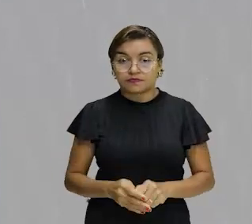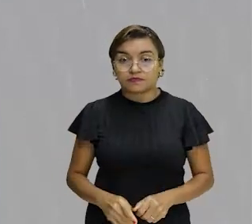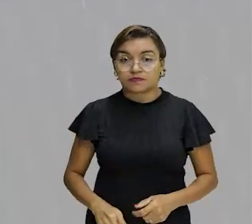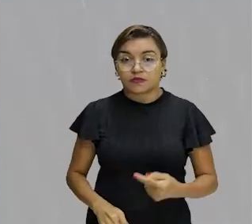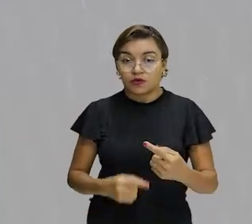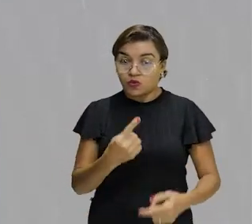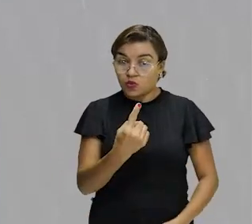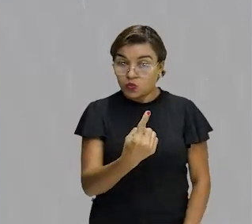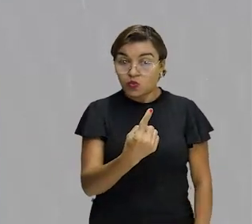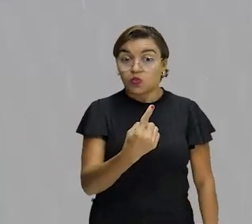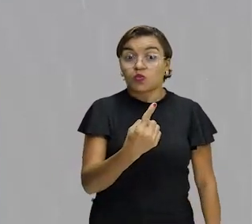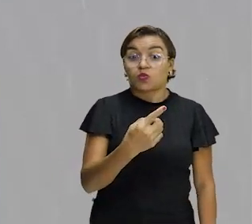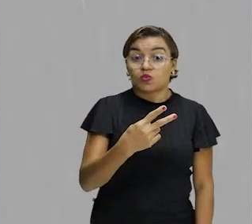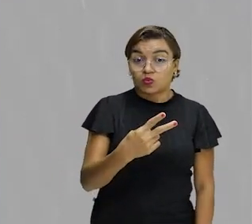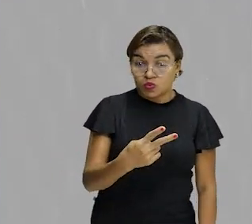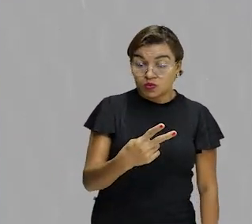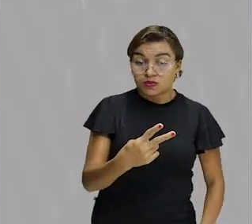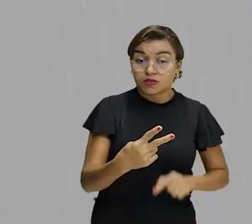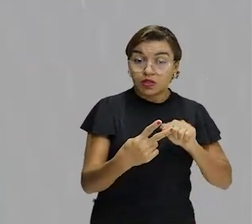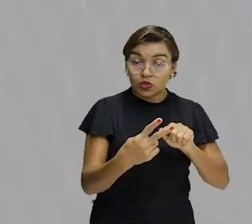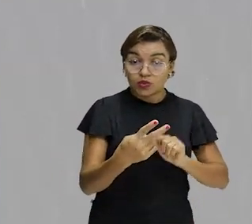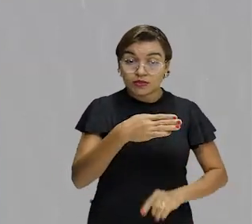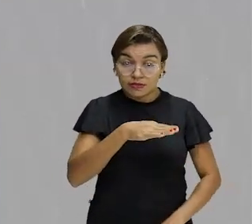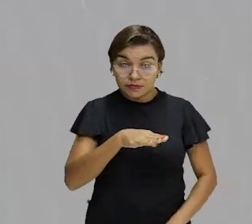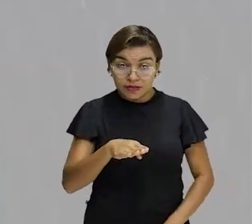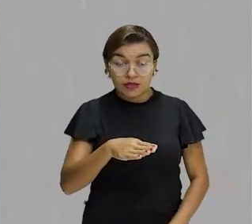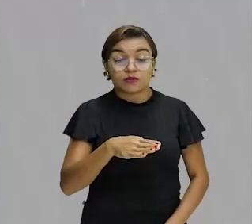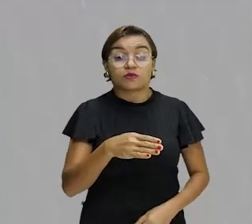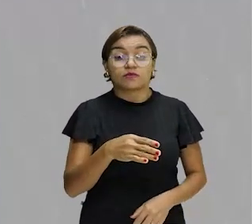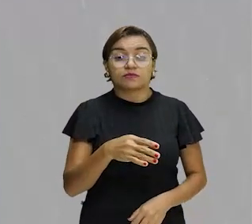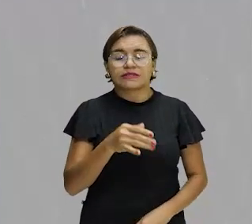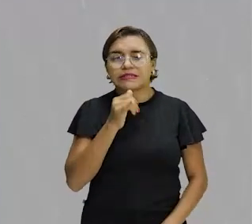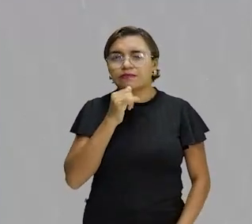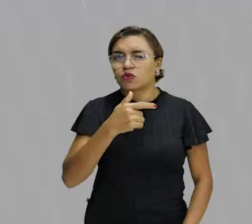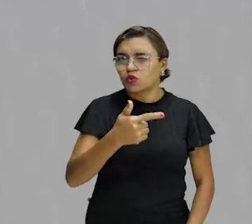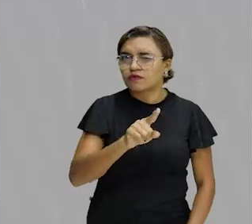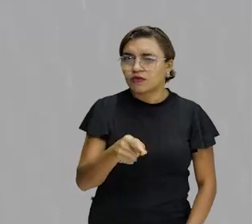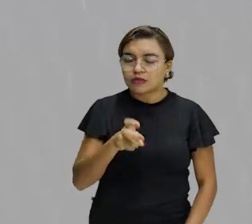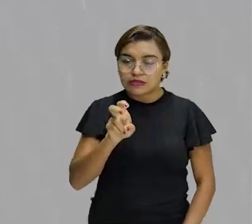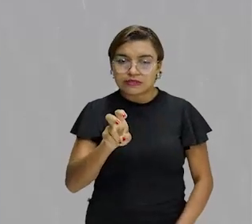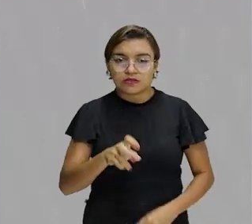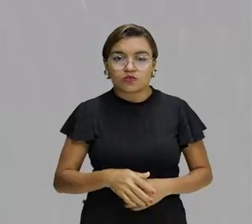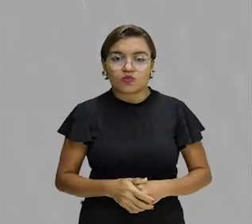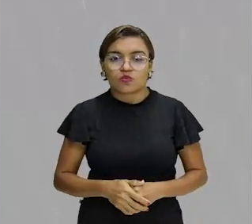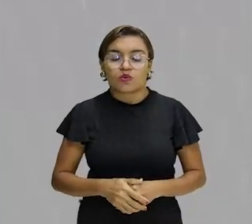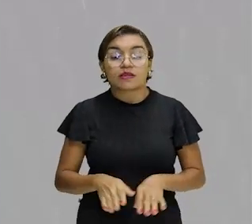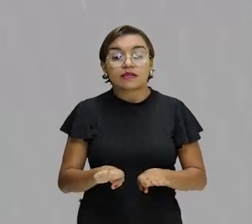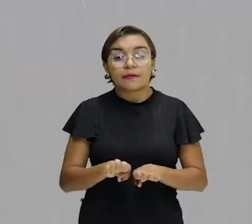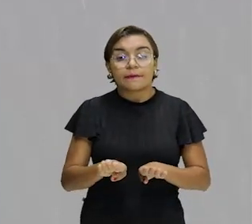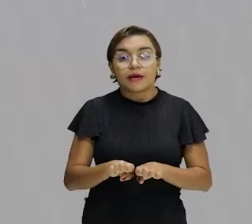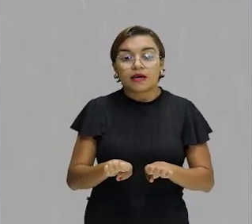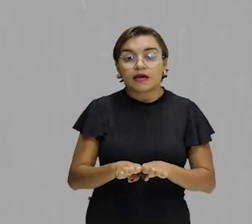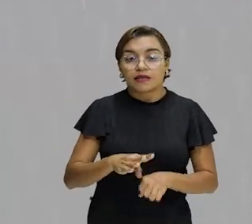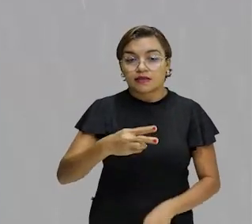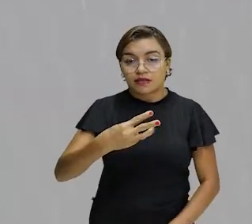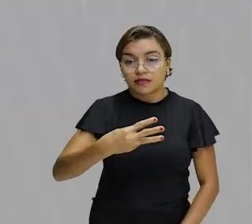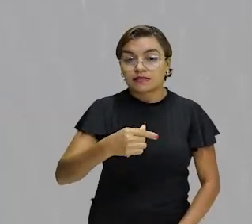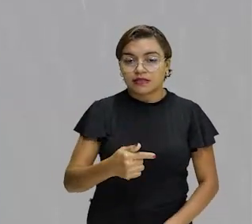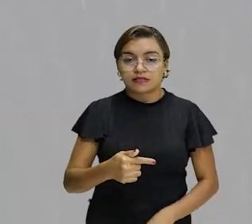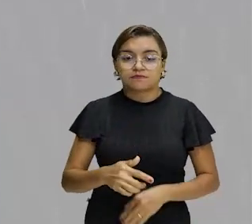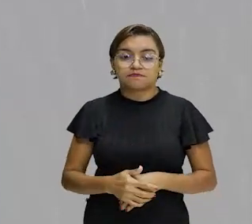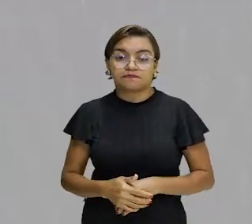é 4 vezes 2, que dá 8. Então, perceba que eu estou todo o tempo associando aqui com as setinhas, tá? Se,